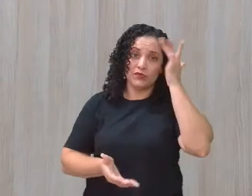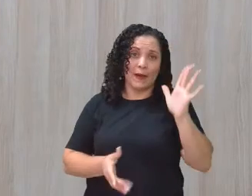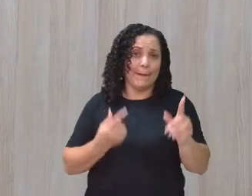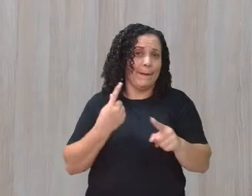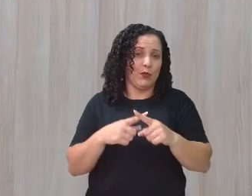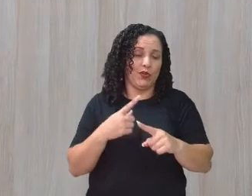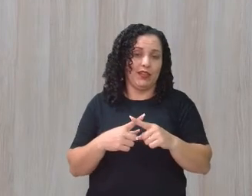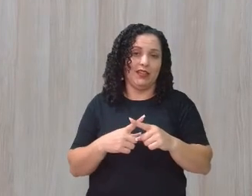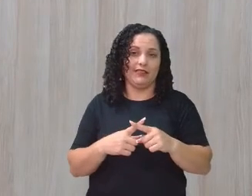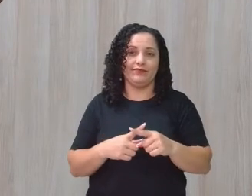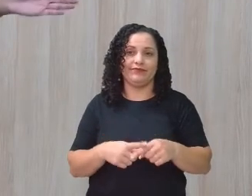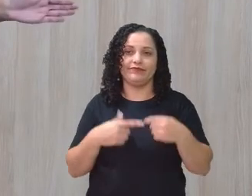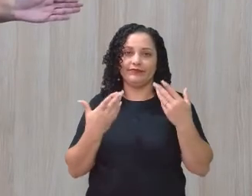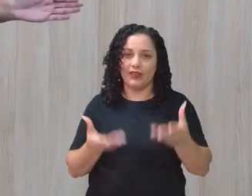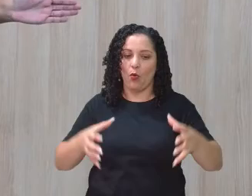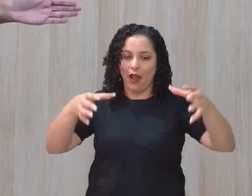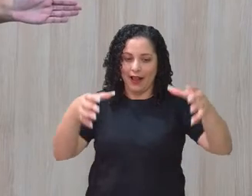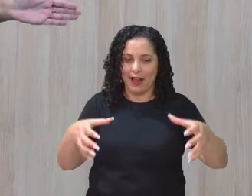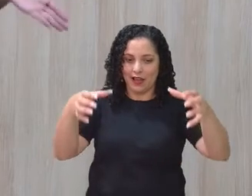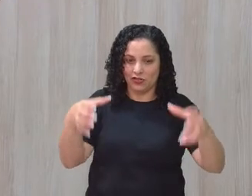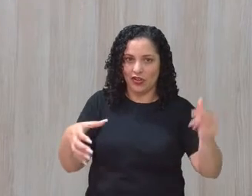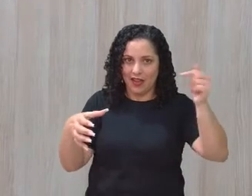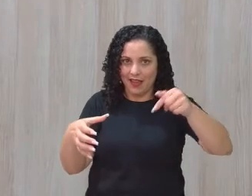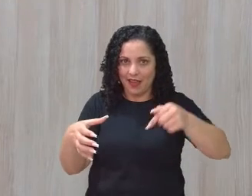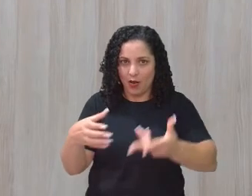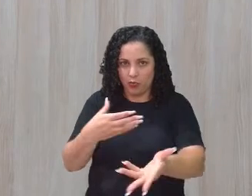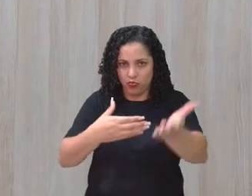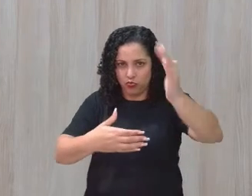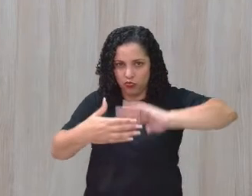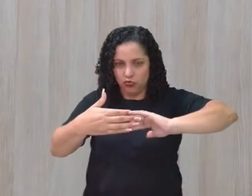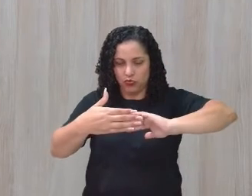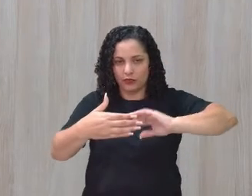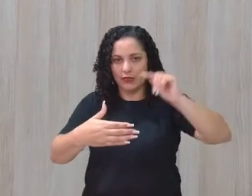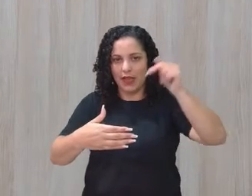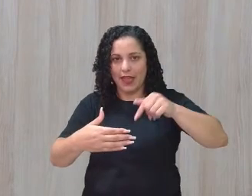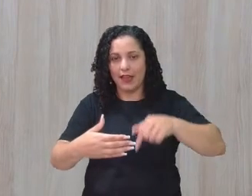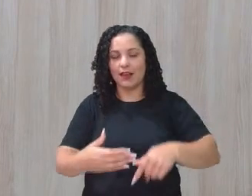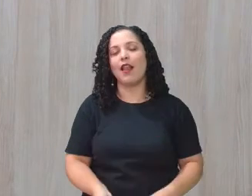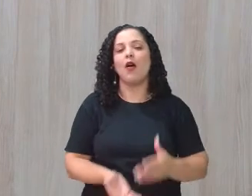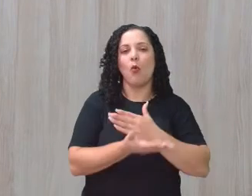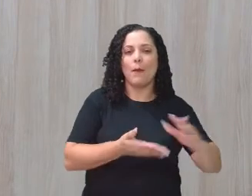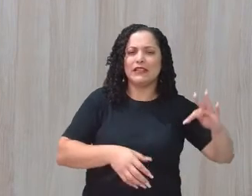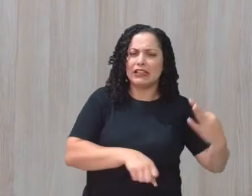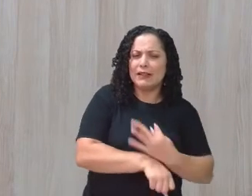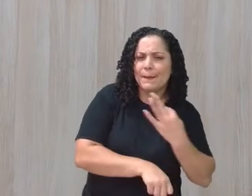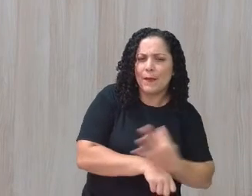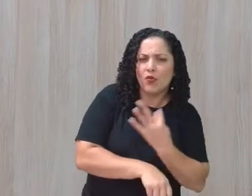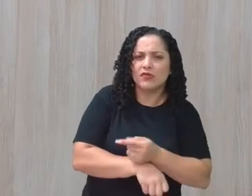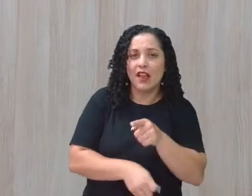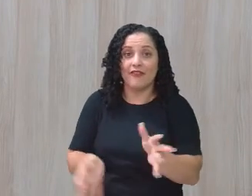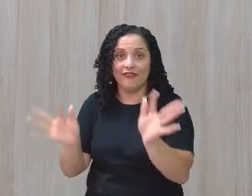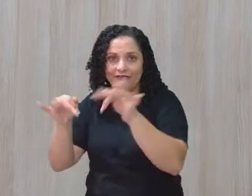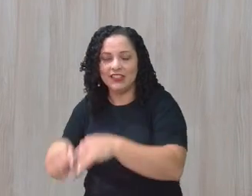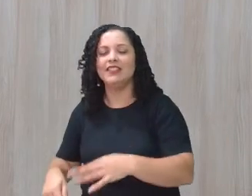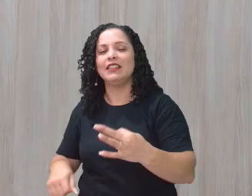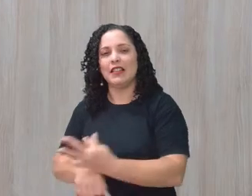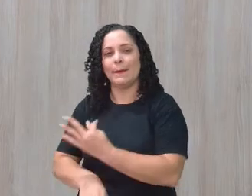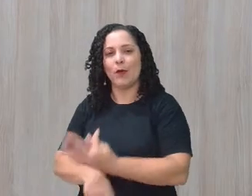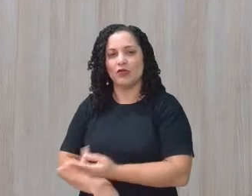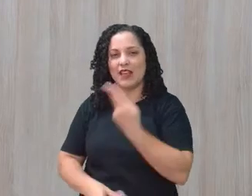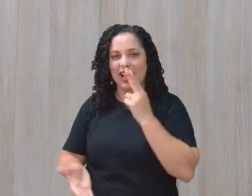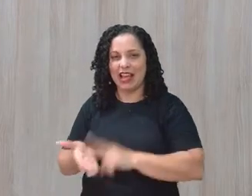quê. Então, ela começa a história teimosa e termina a história também teimosa, também rejeitando a carta do